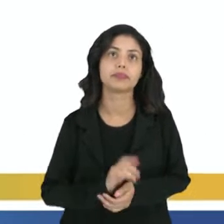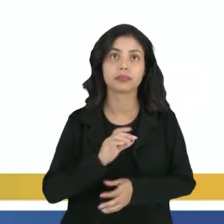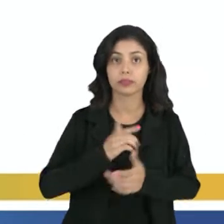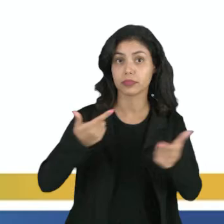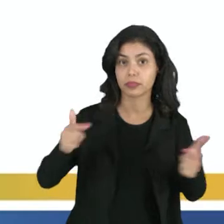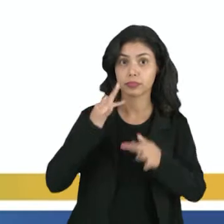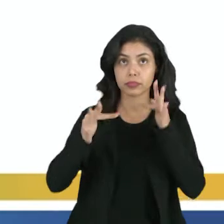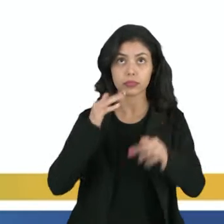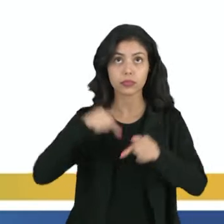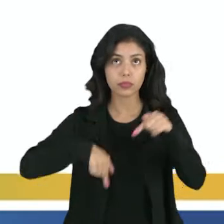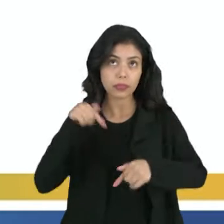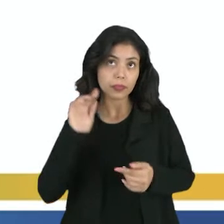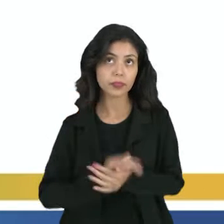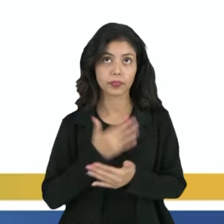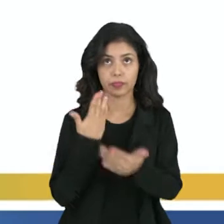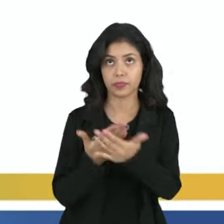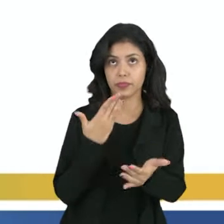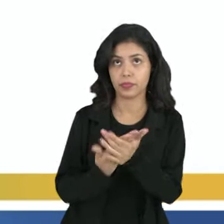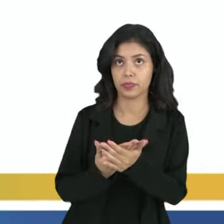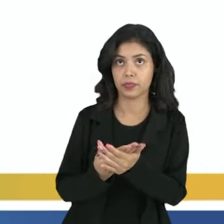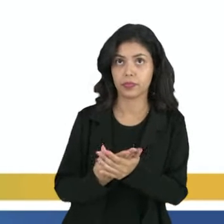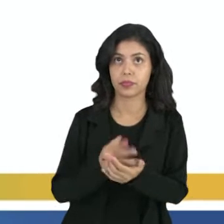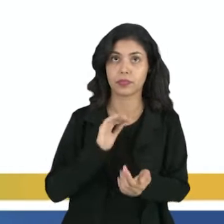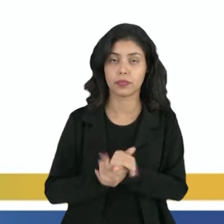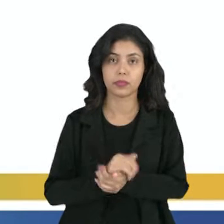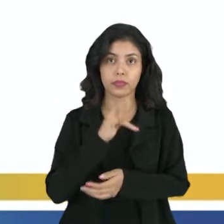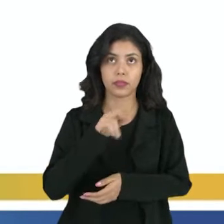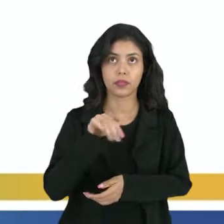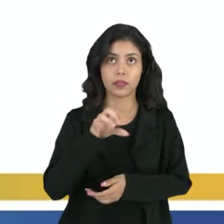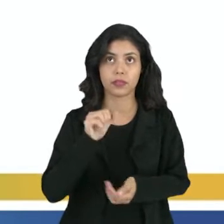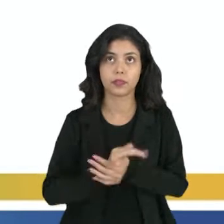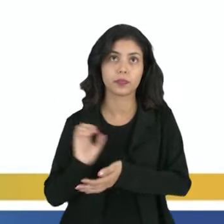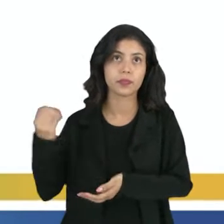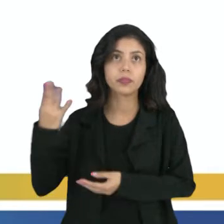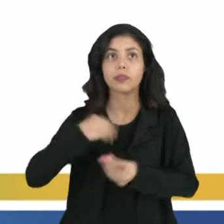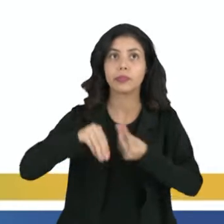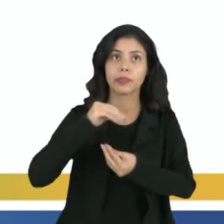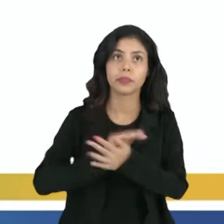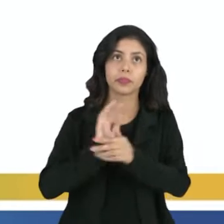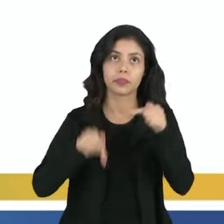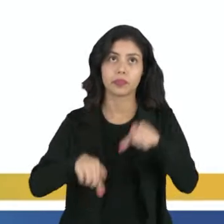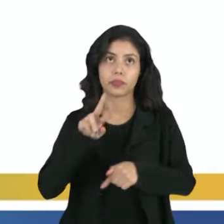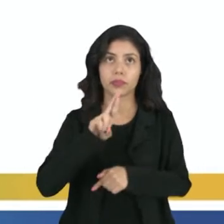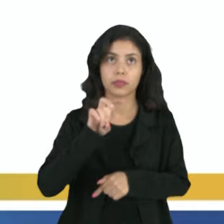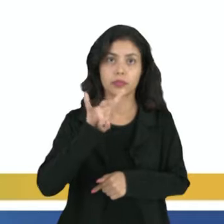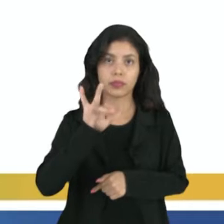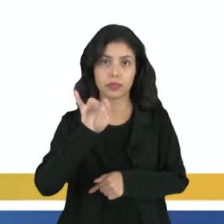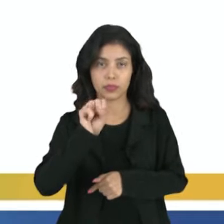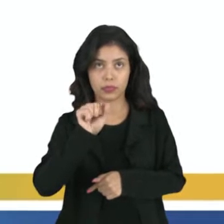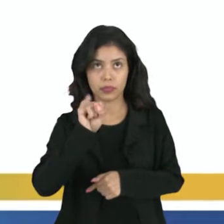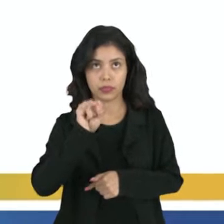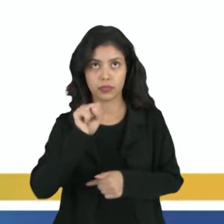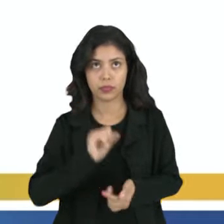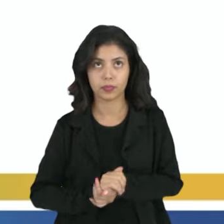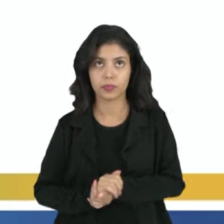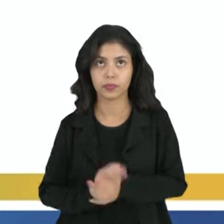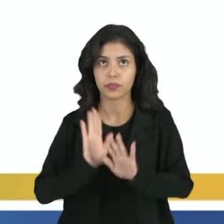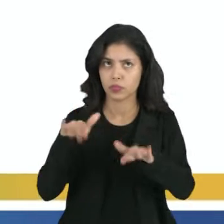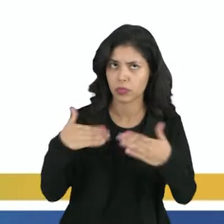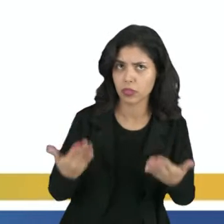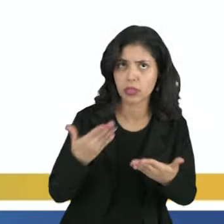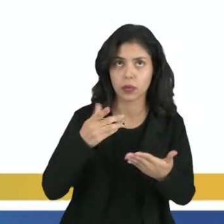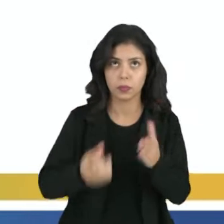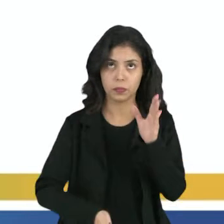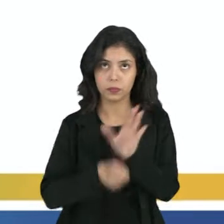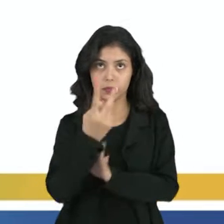químico é o ramo da físico-química que estuda fenômeno que acontece nas reações químicas reversíveis, na